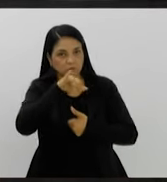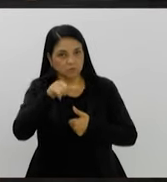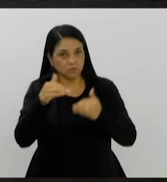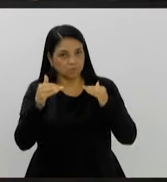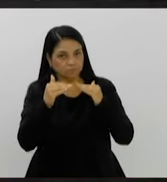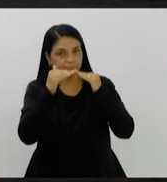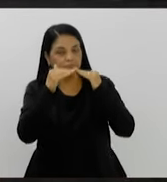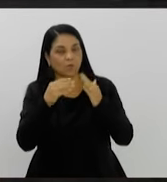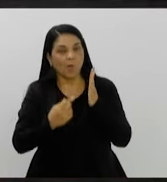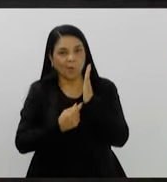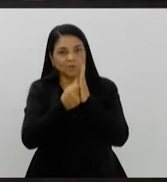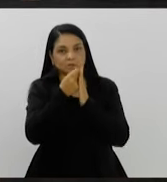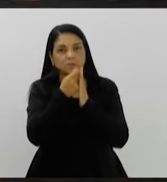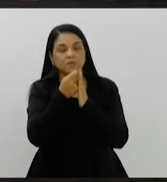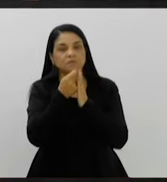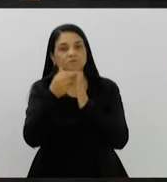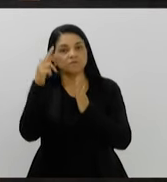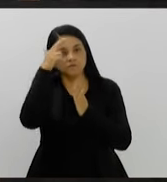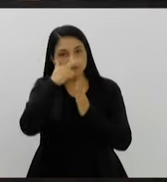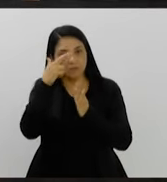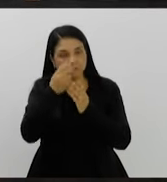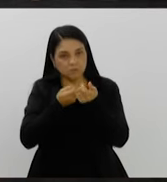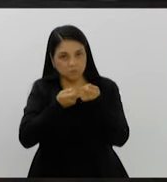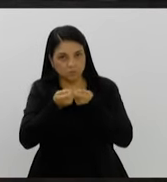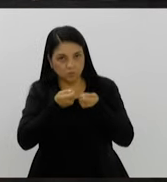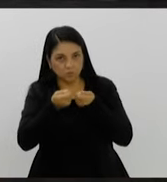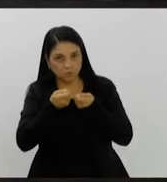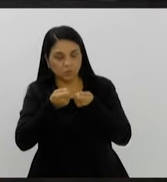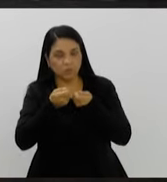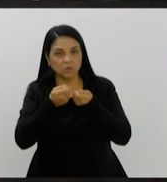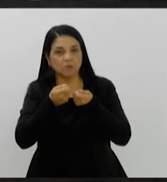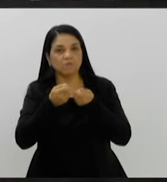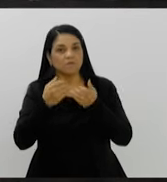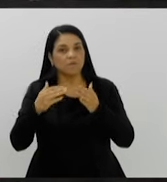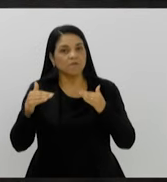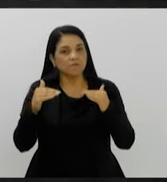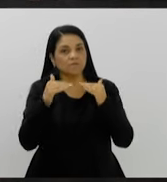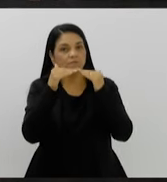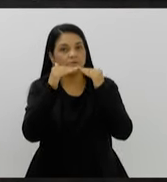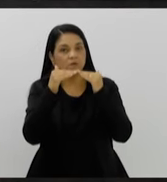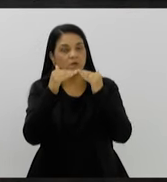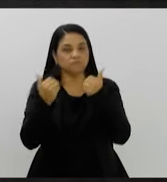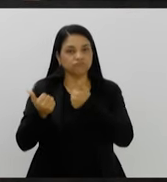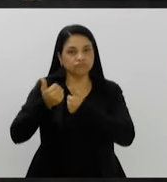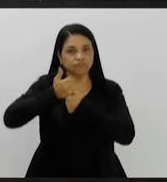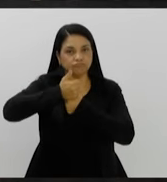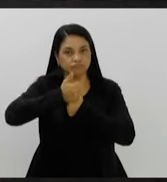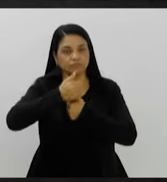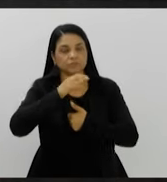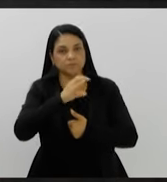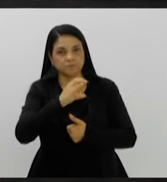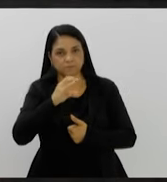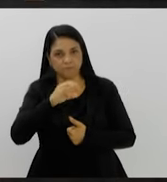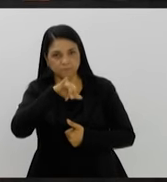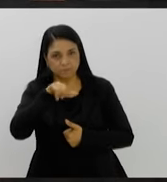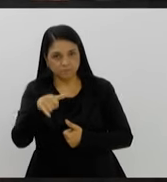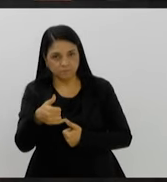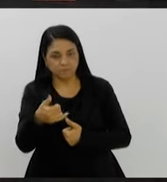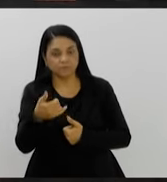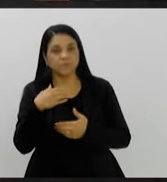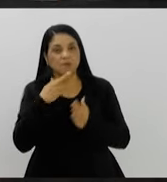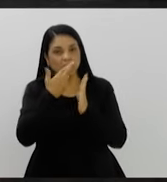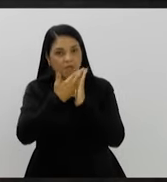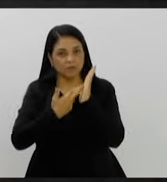e de orçamento Finanças fiscalização financeira e controle favorável também com o substitutivo da ccj